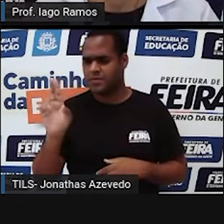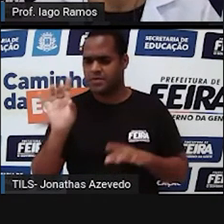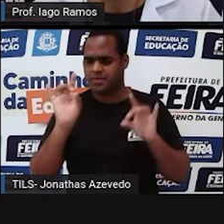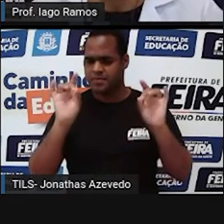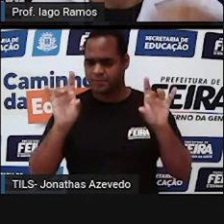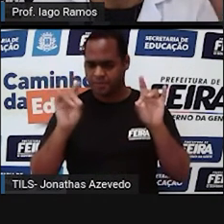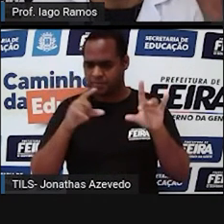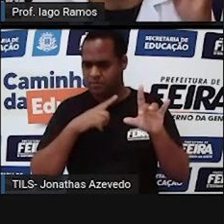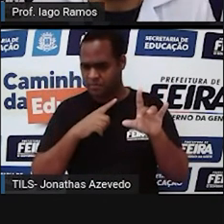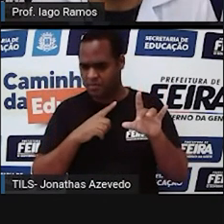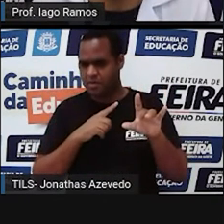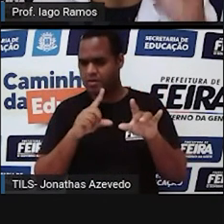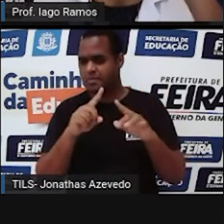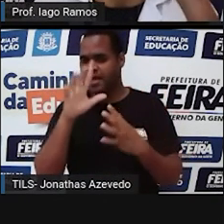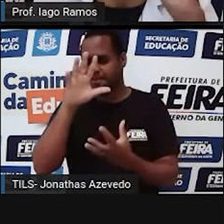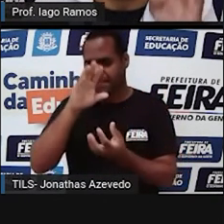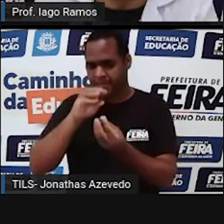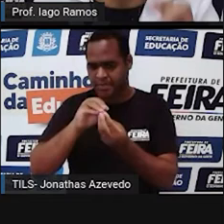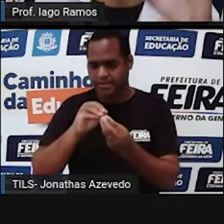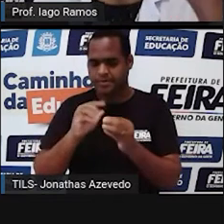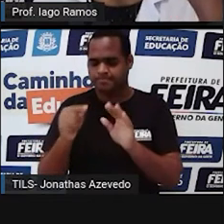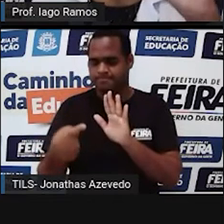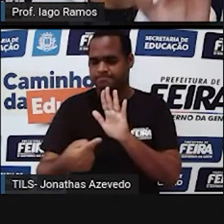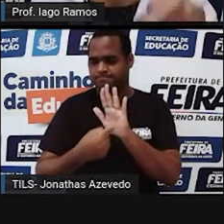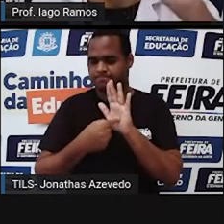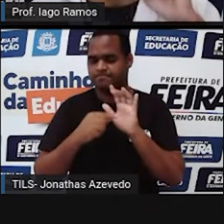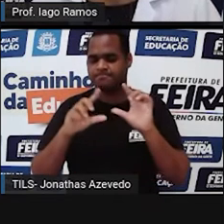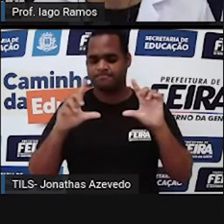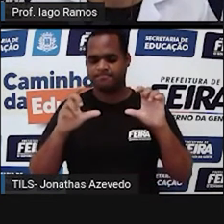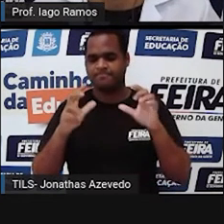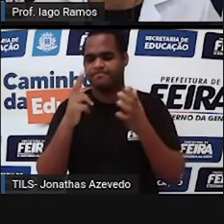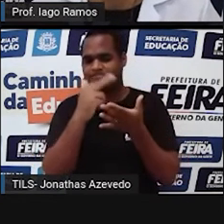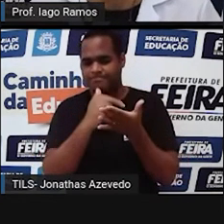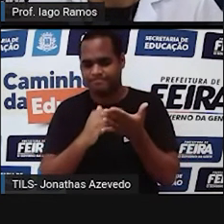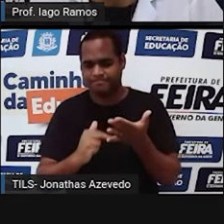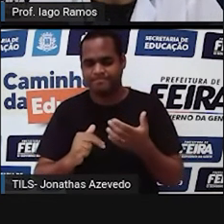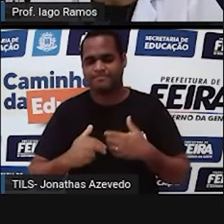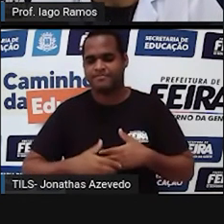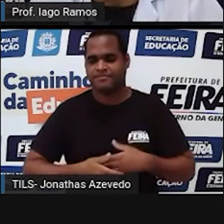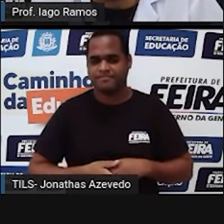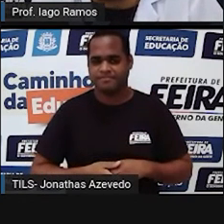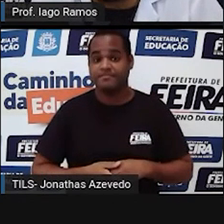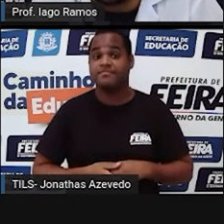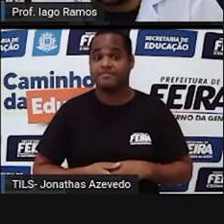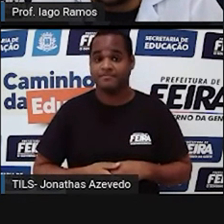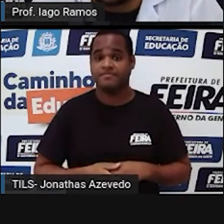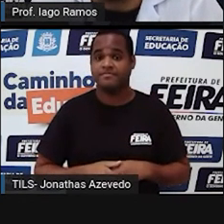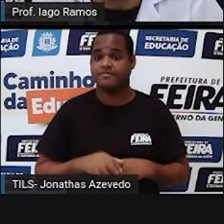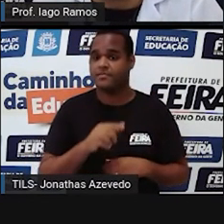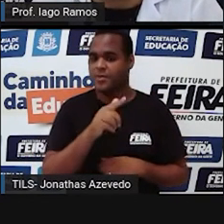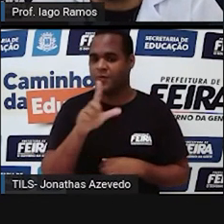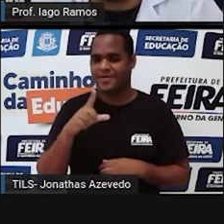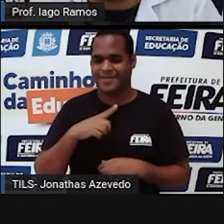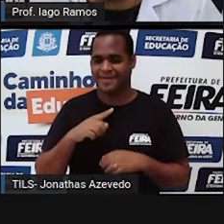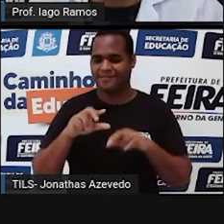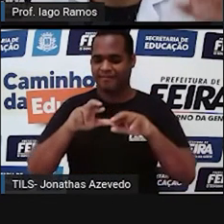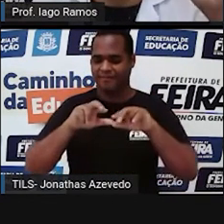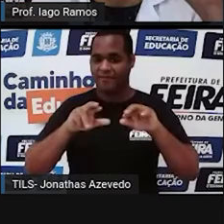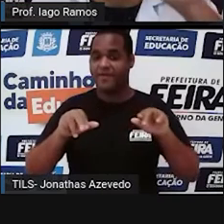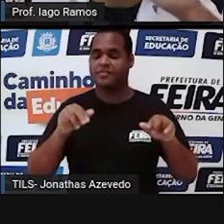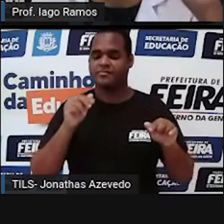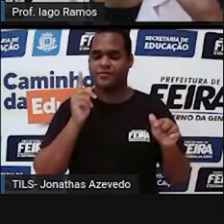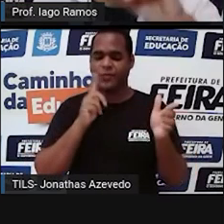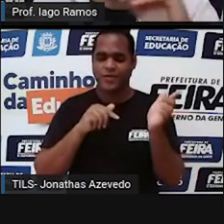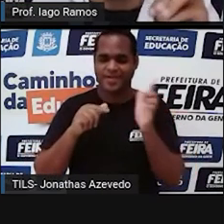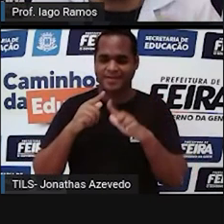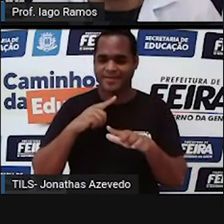gráfico, né? Resumido, objetivo e ilustrado. E todo gráfico vai ter elementos,